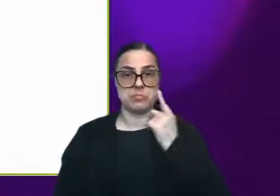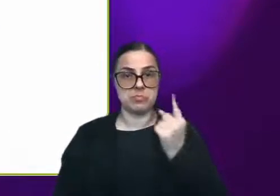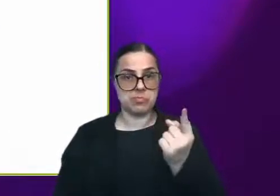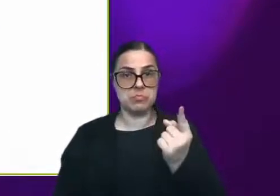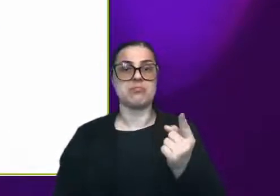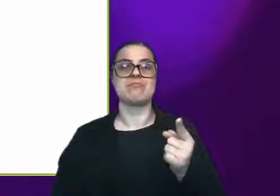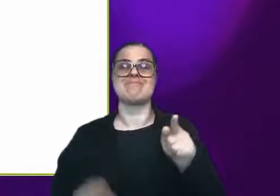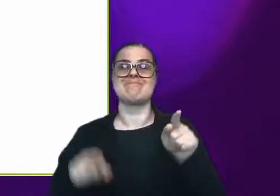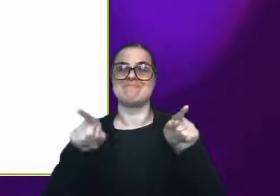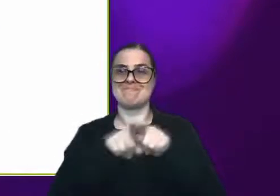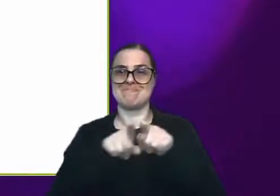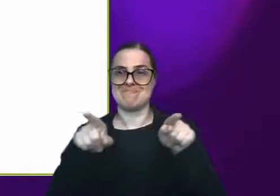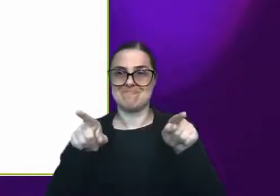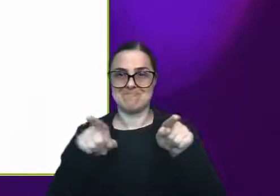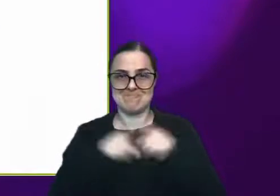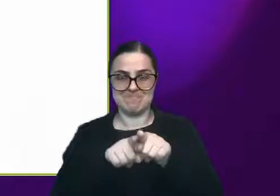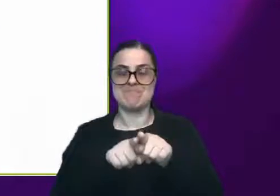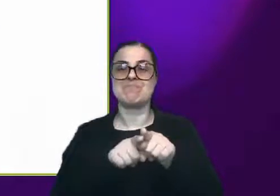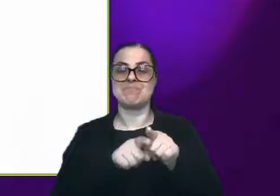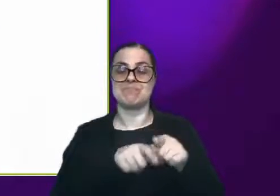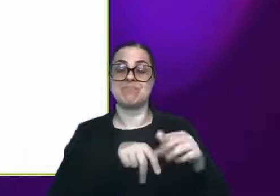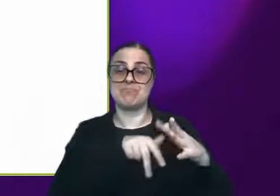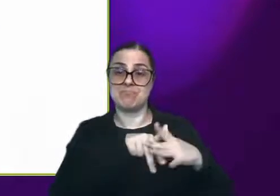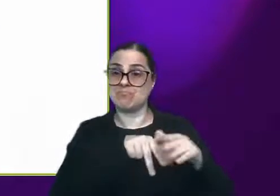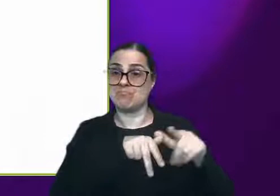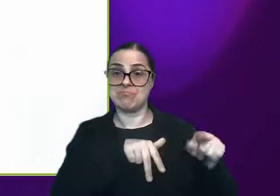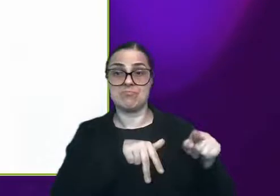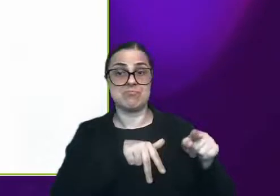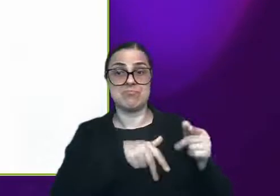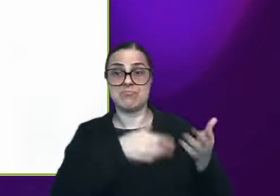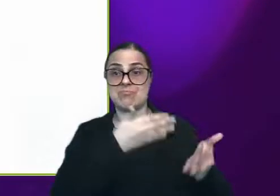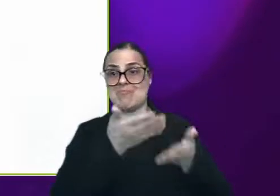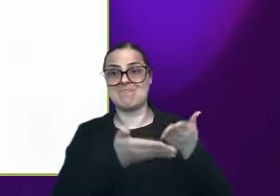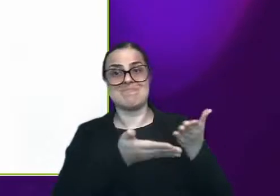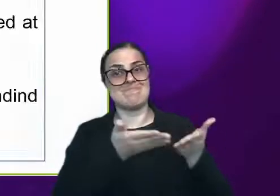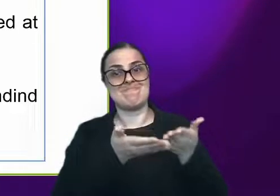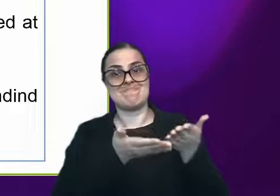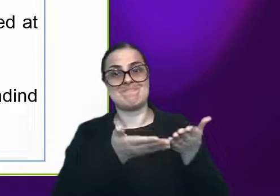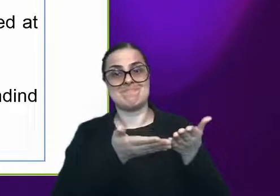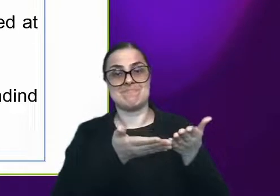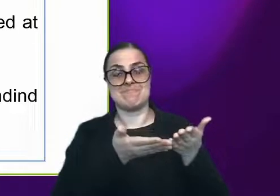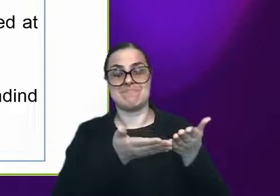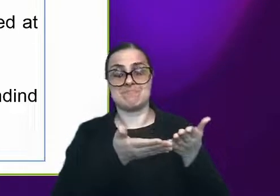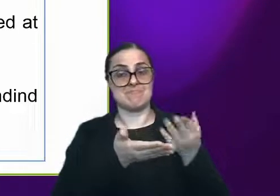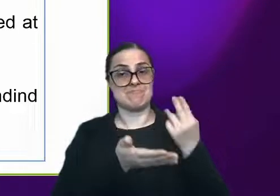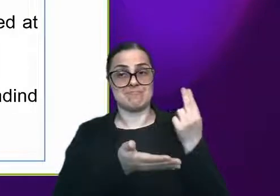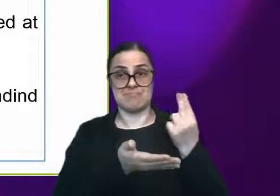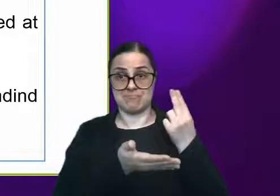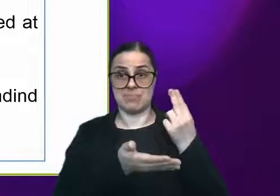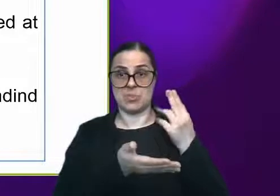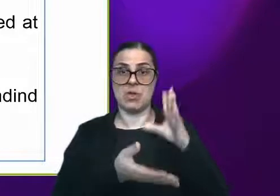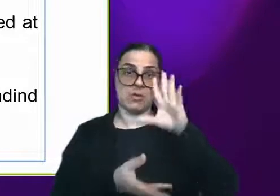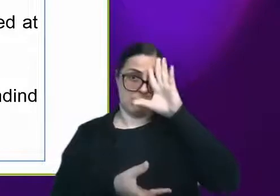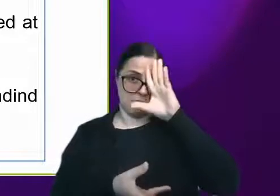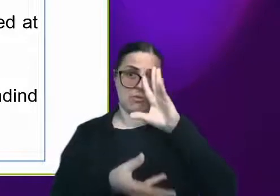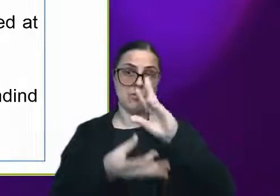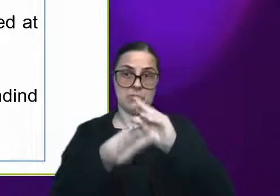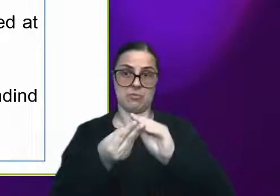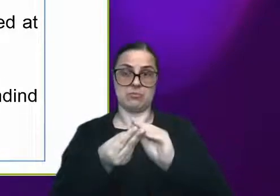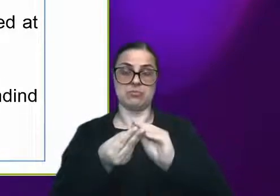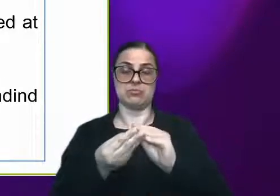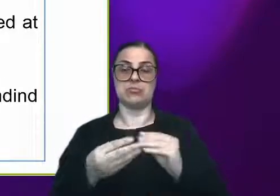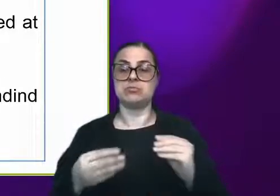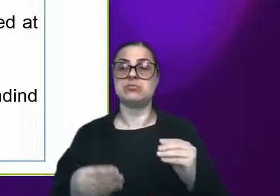OPTN5X. Vimos que nesse caso também são pacientes que, nesse caso, podemos